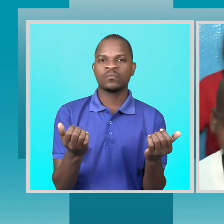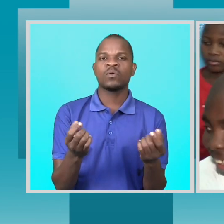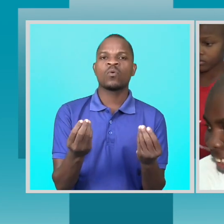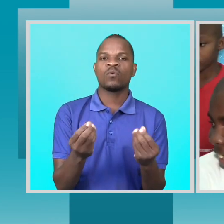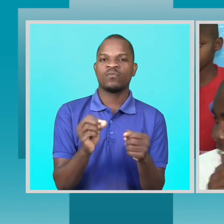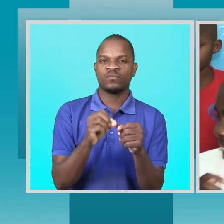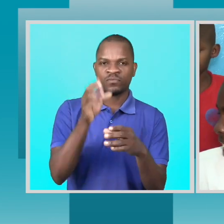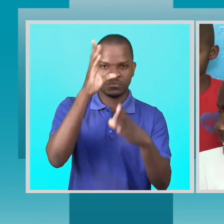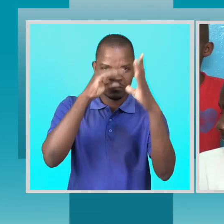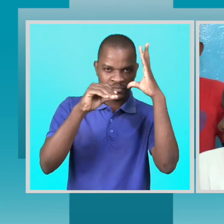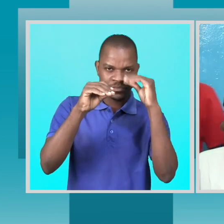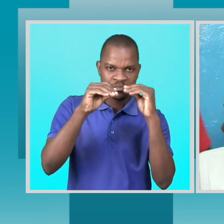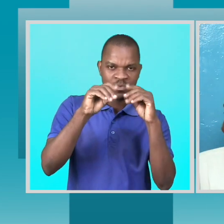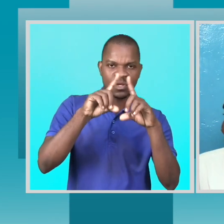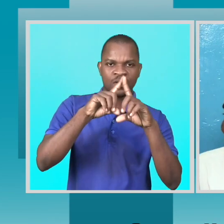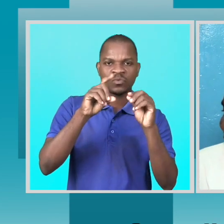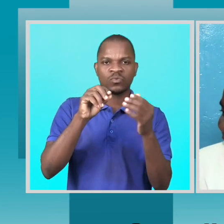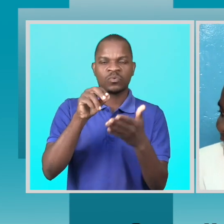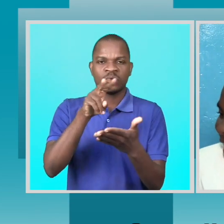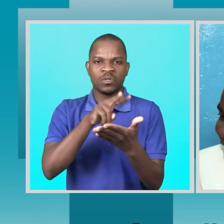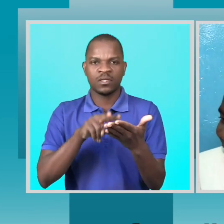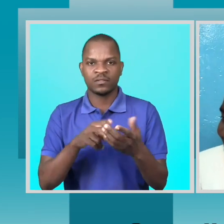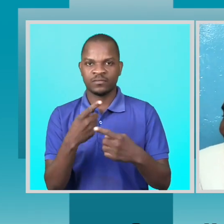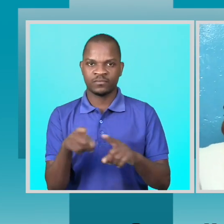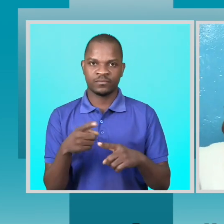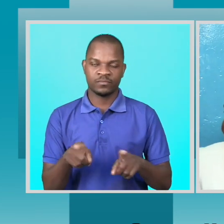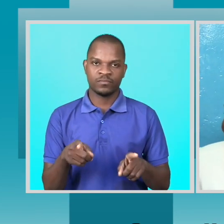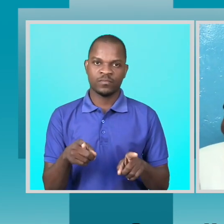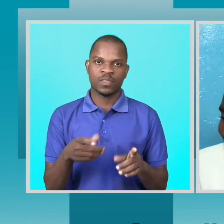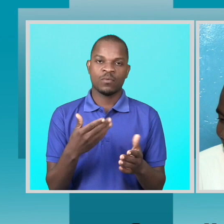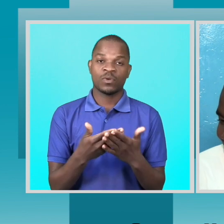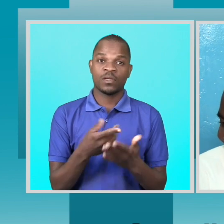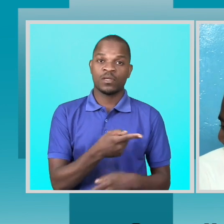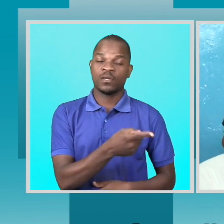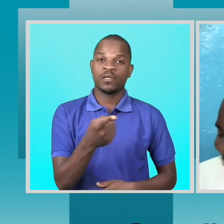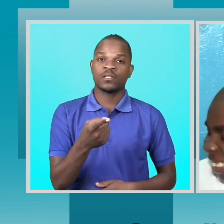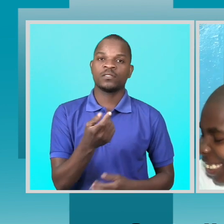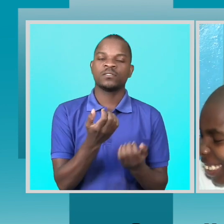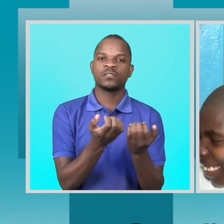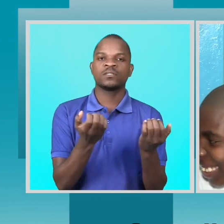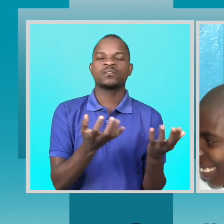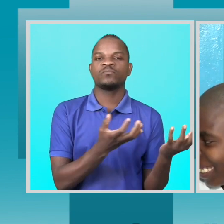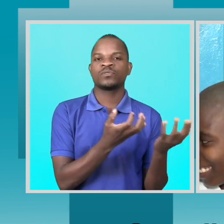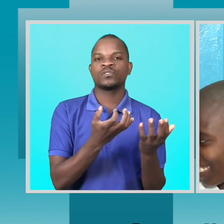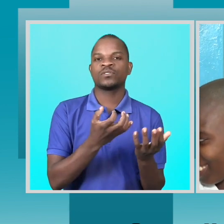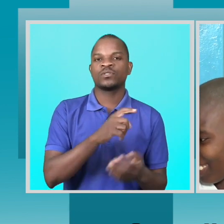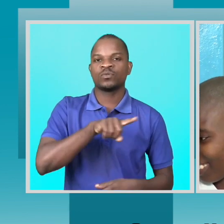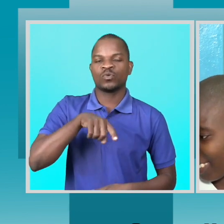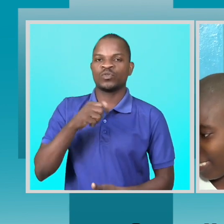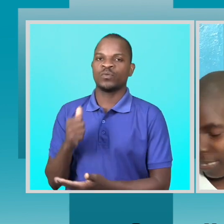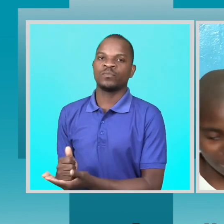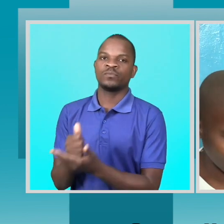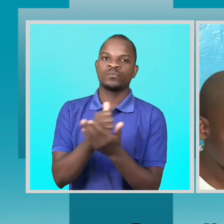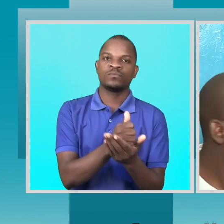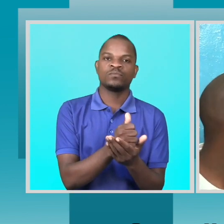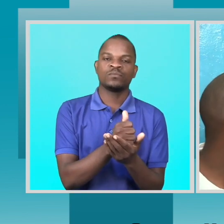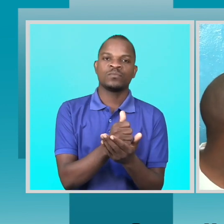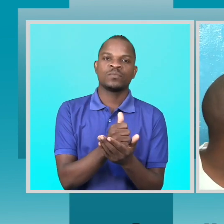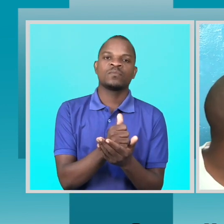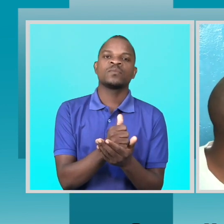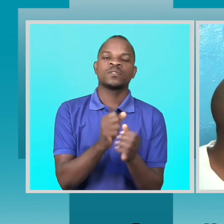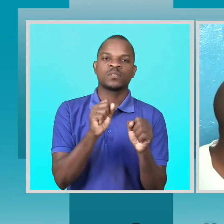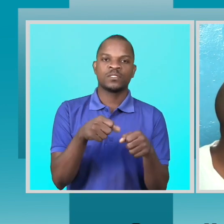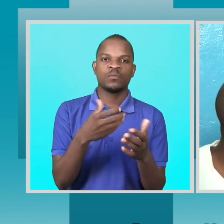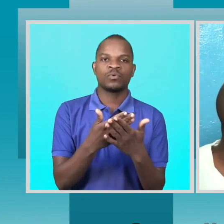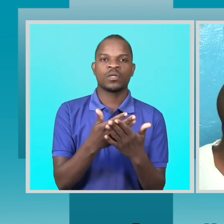Aprender o ABC, naturalmente, são crianças que precisam do nosso apoio. São crianças abandonadas,